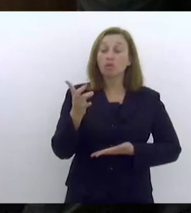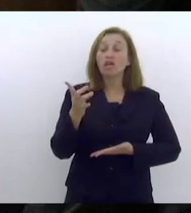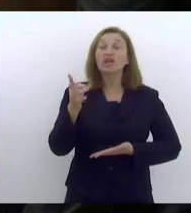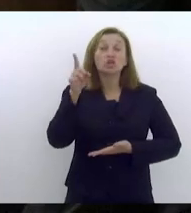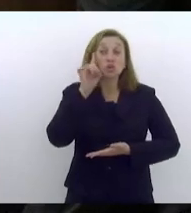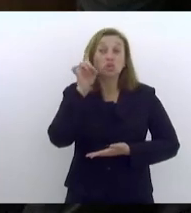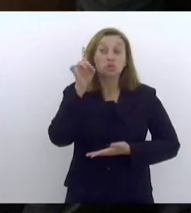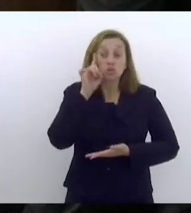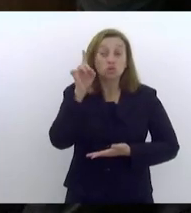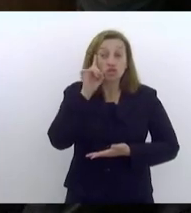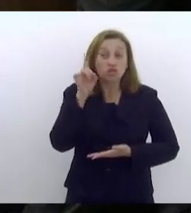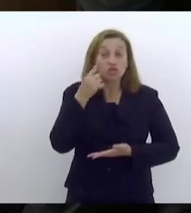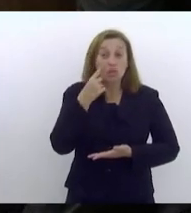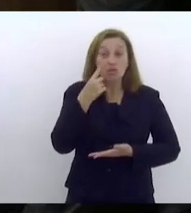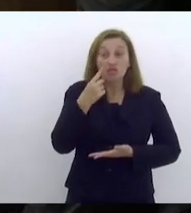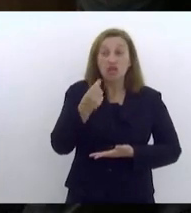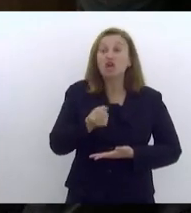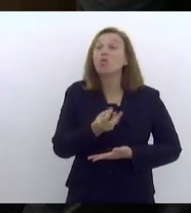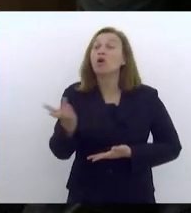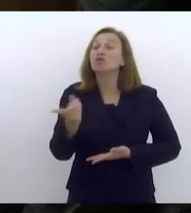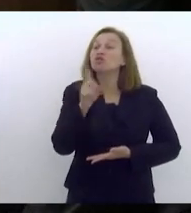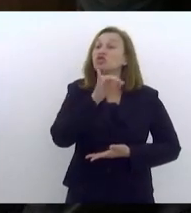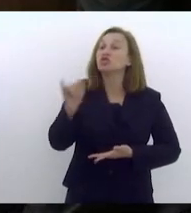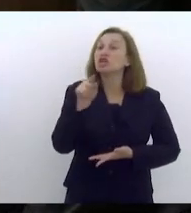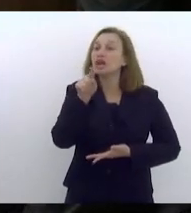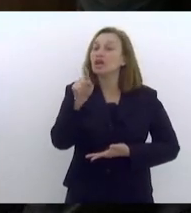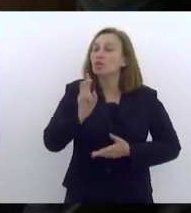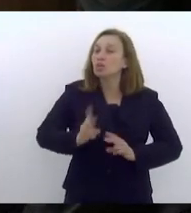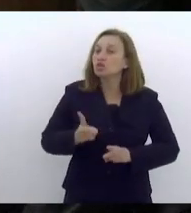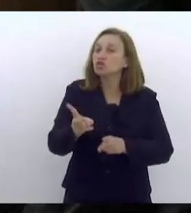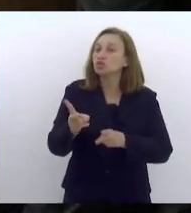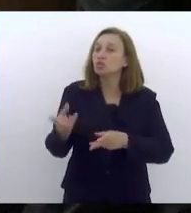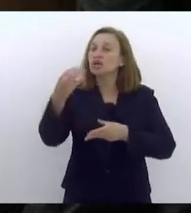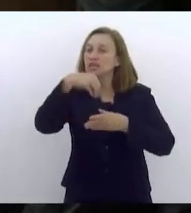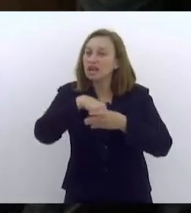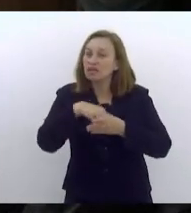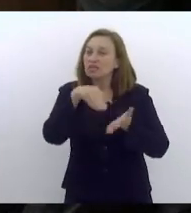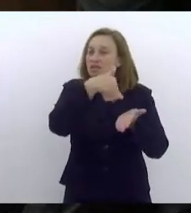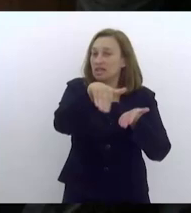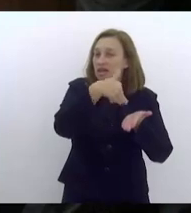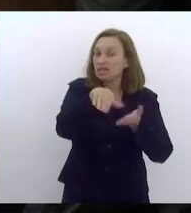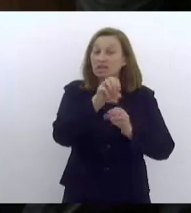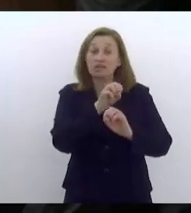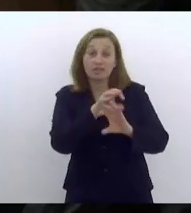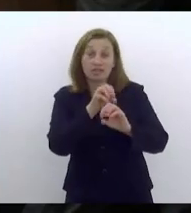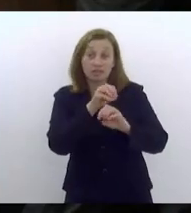dia. Vamos contar quanto tempo esse indivíduo permanece no cargo,